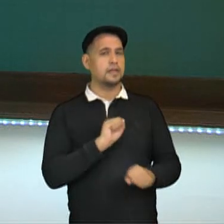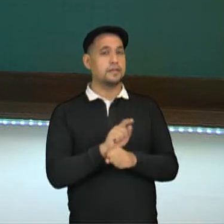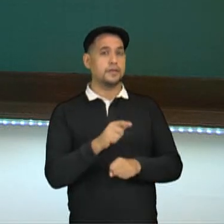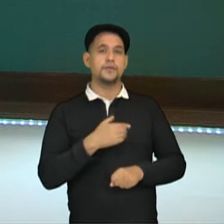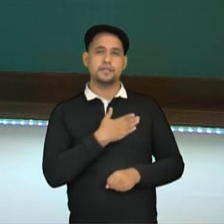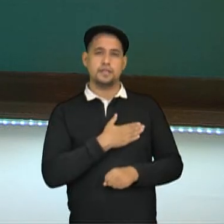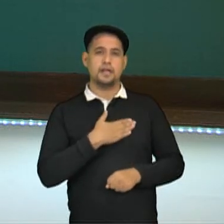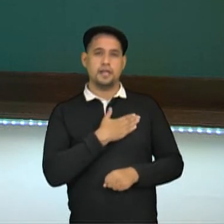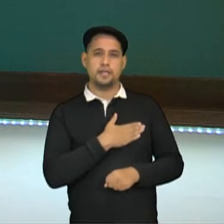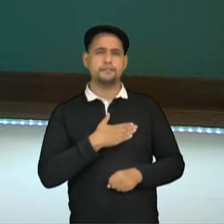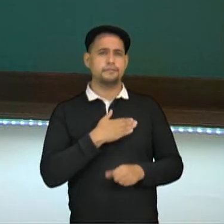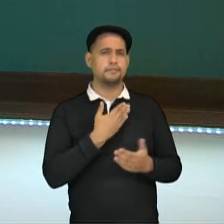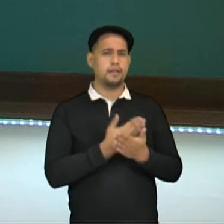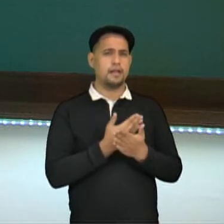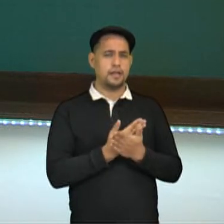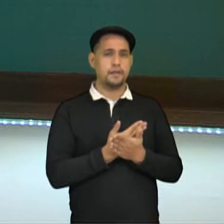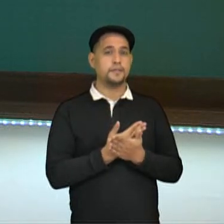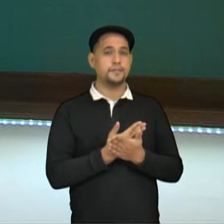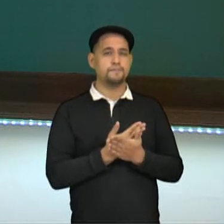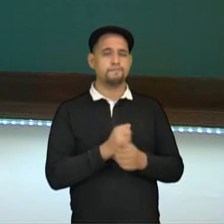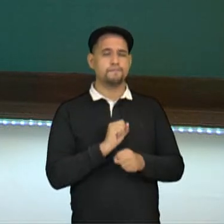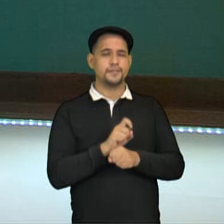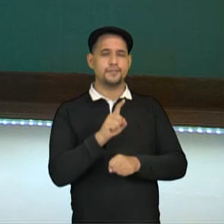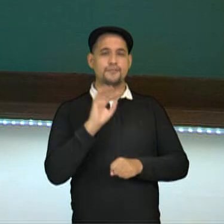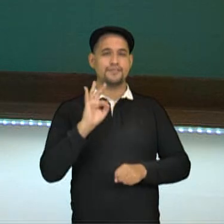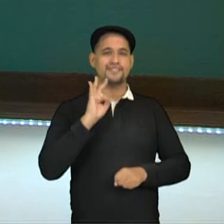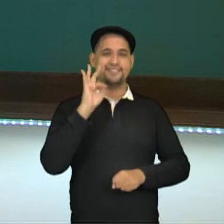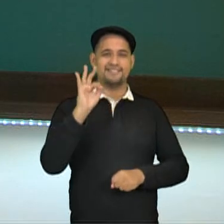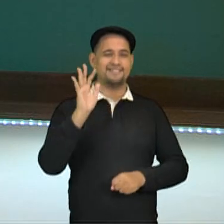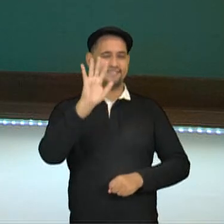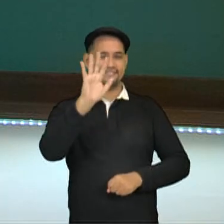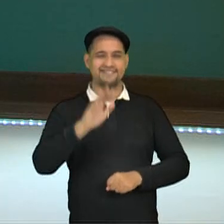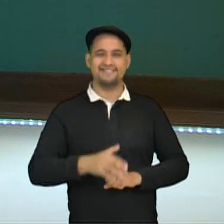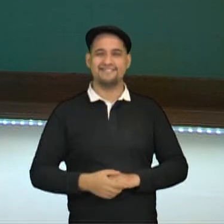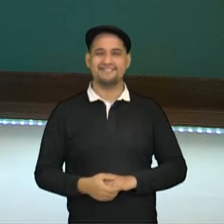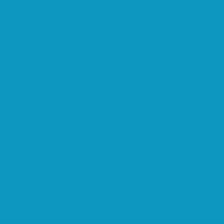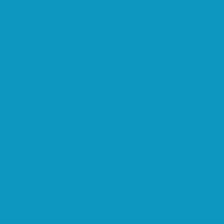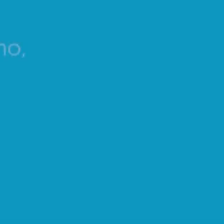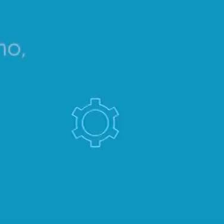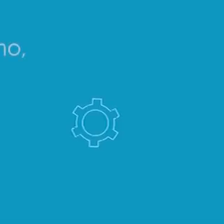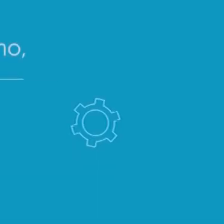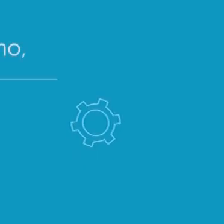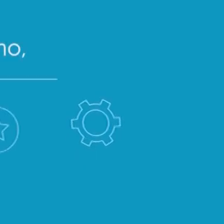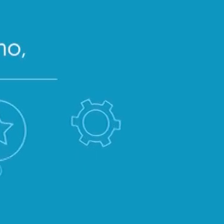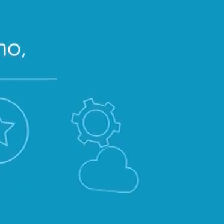Espero que vocês tenham gostado da aula e eu aguardo vocês na próxima. Até mais, gente!